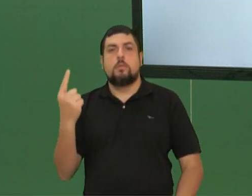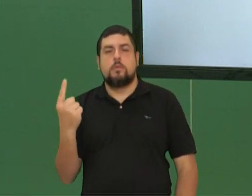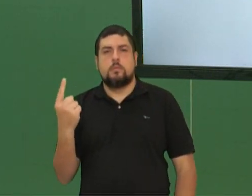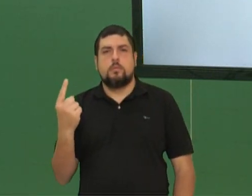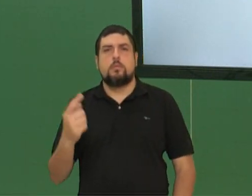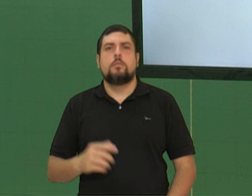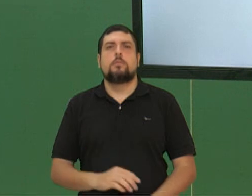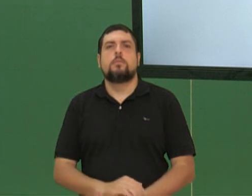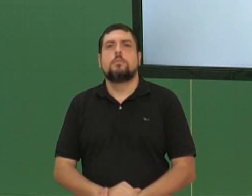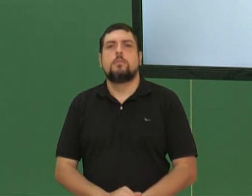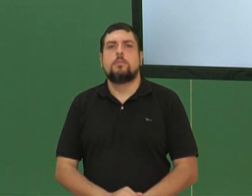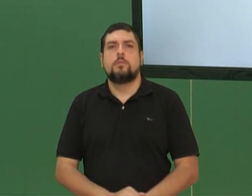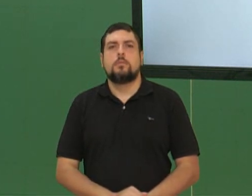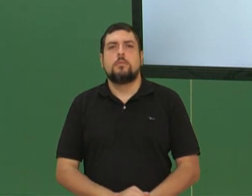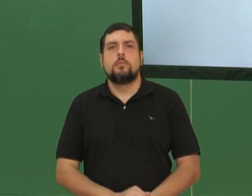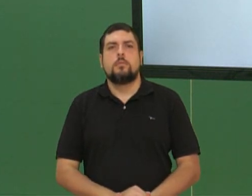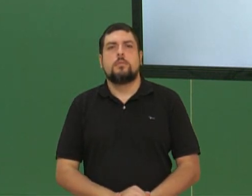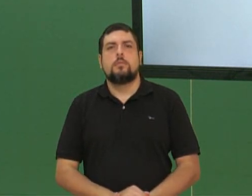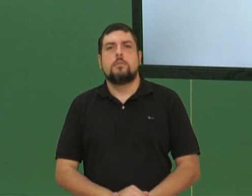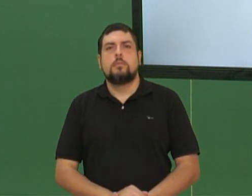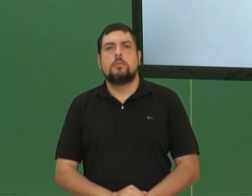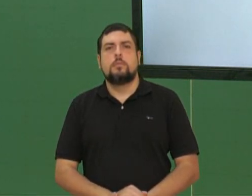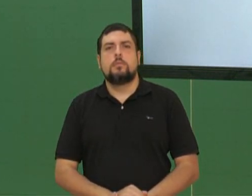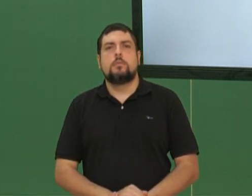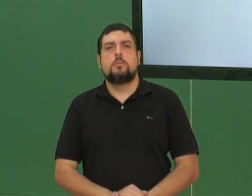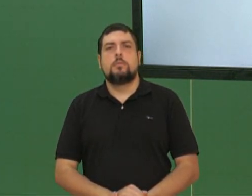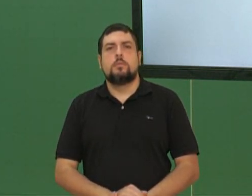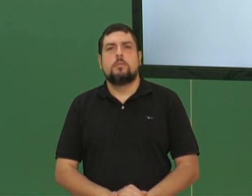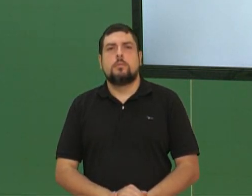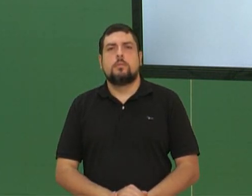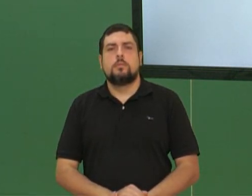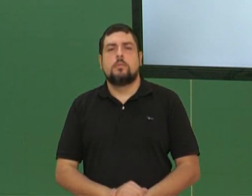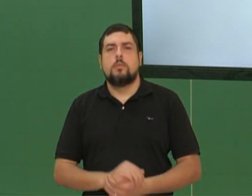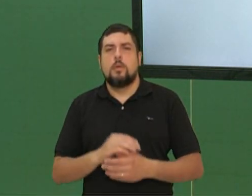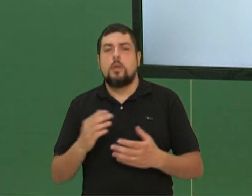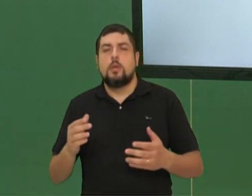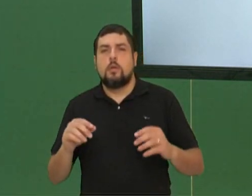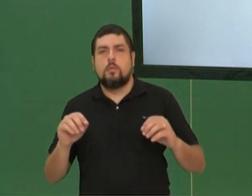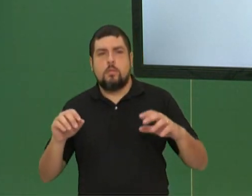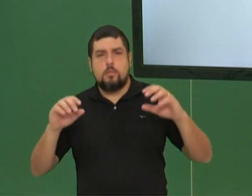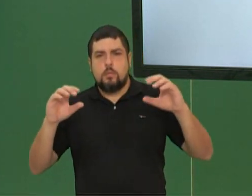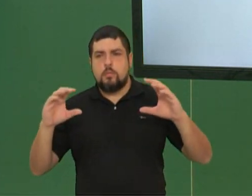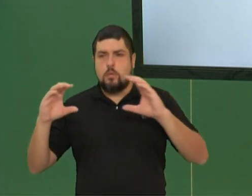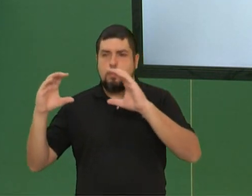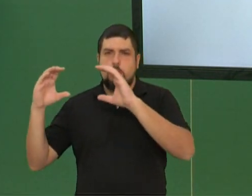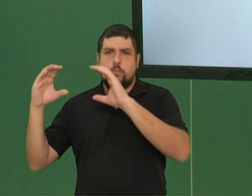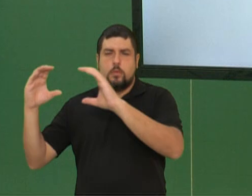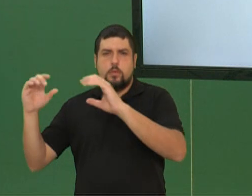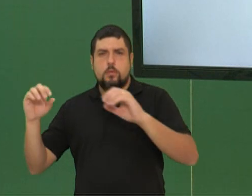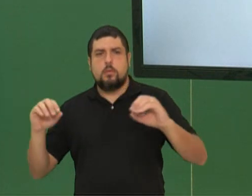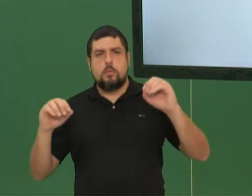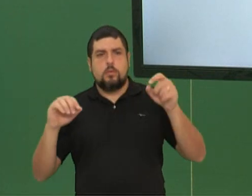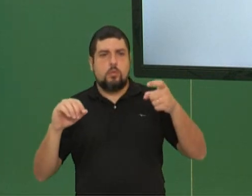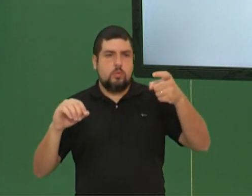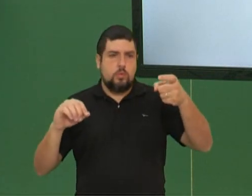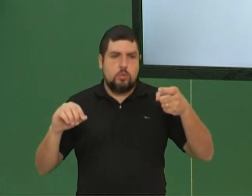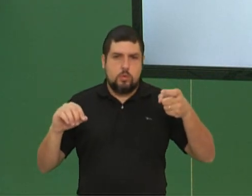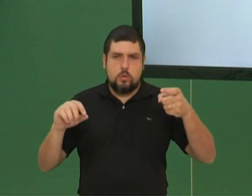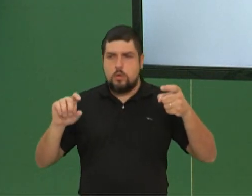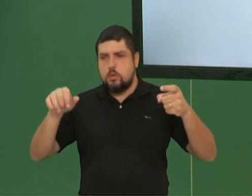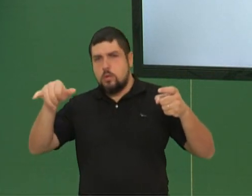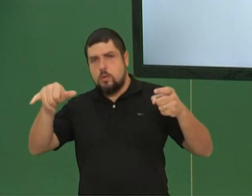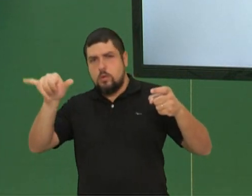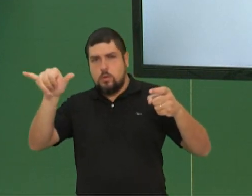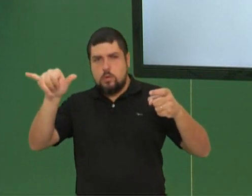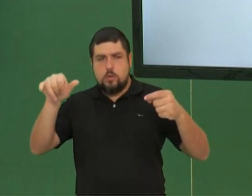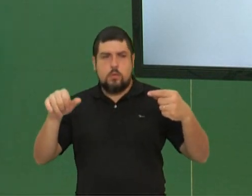1 igual a 1. Aqui eu tenho um primeiro par ordenado, né? O ponto para x